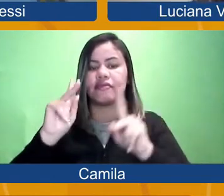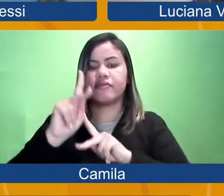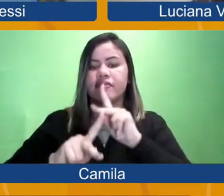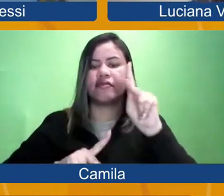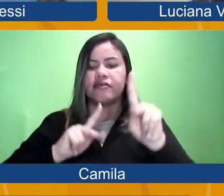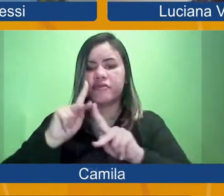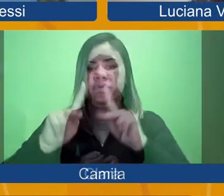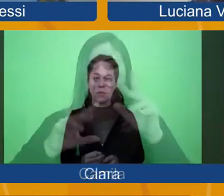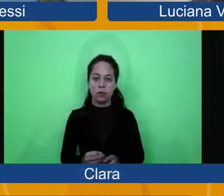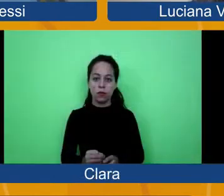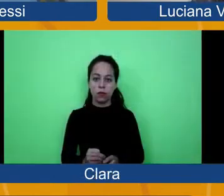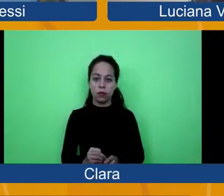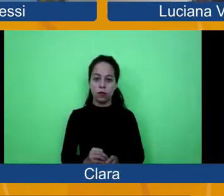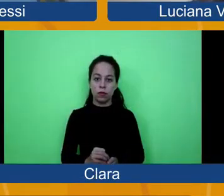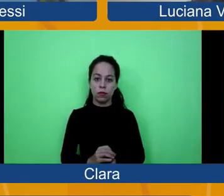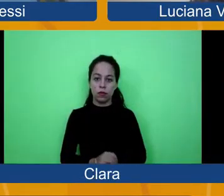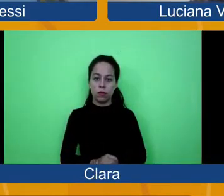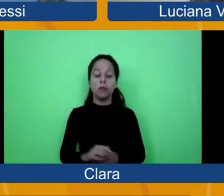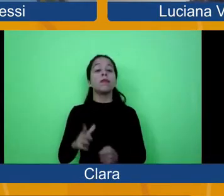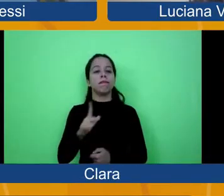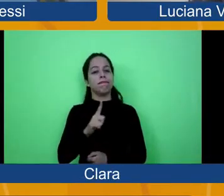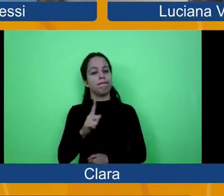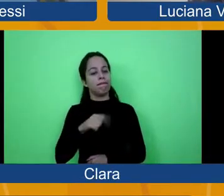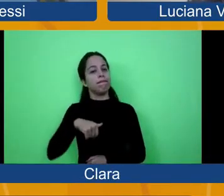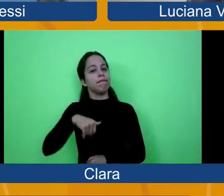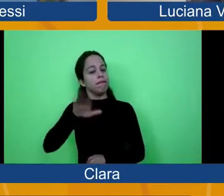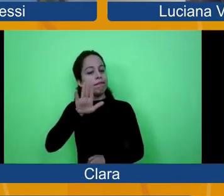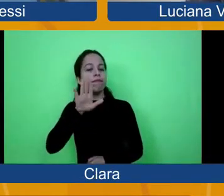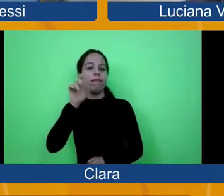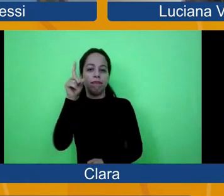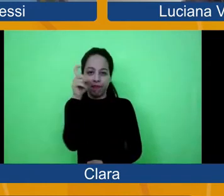são mais vulneráveis, né, que estão em situação de vulnerabilidade.